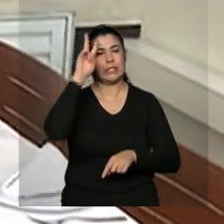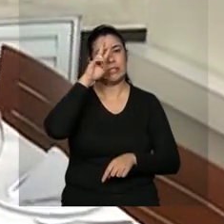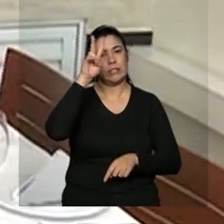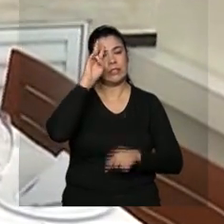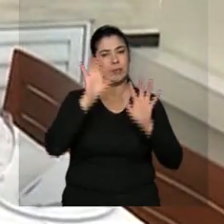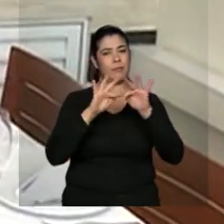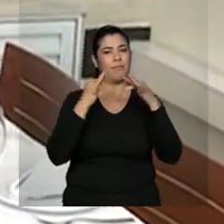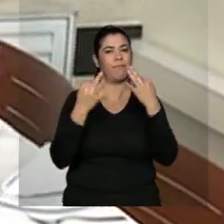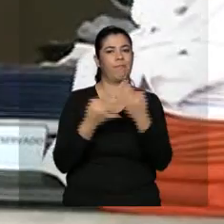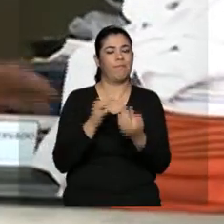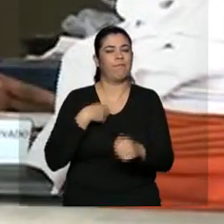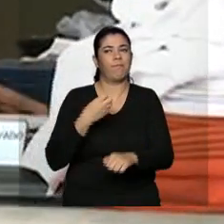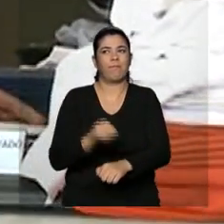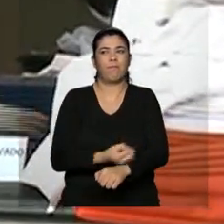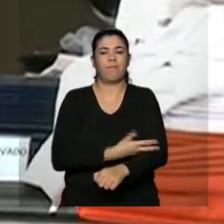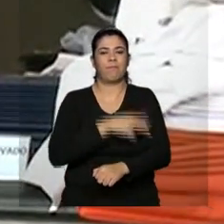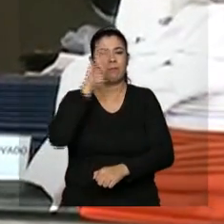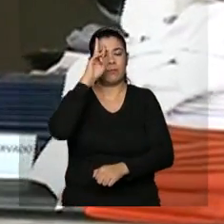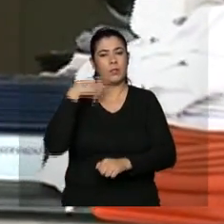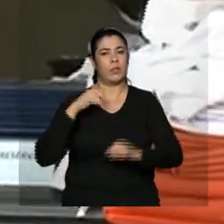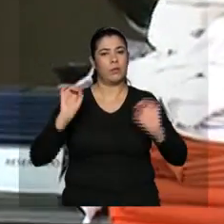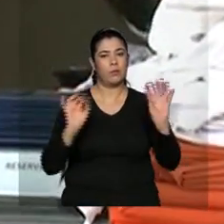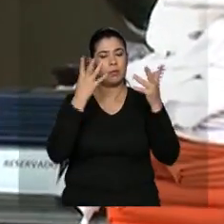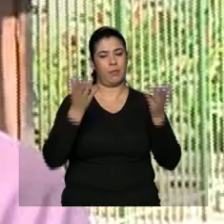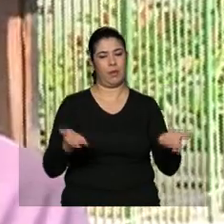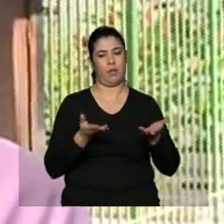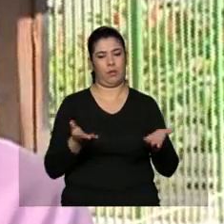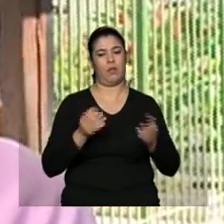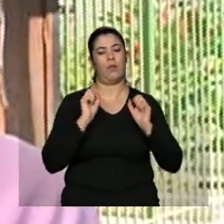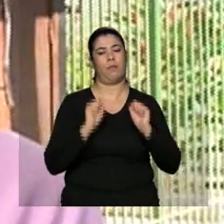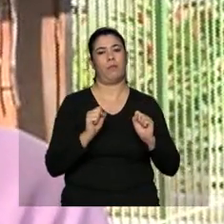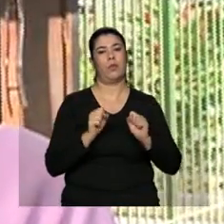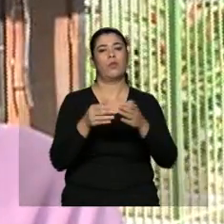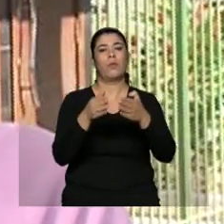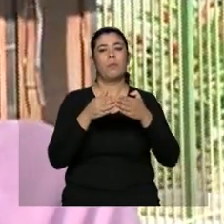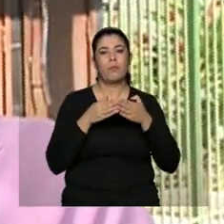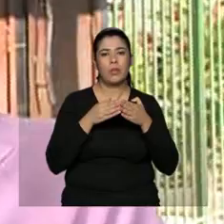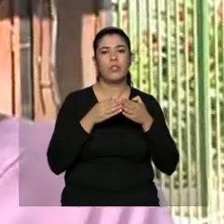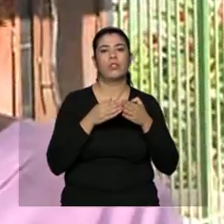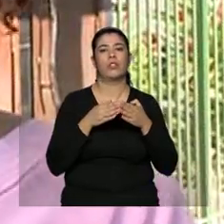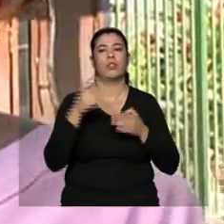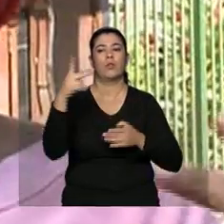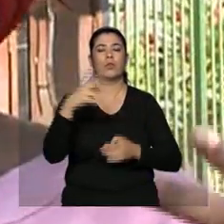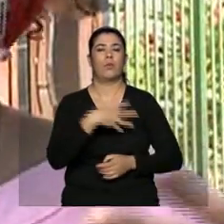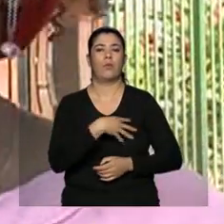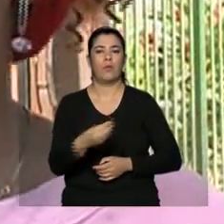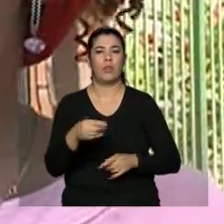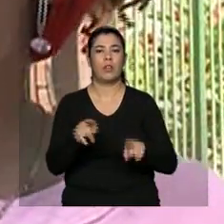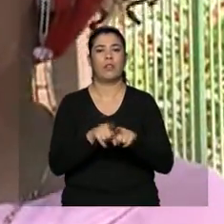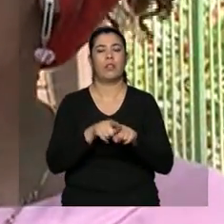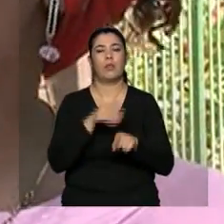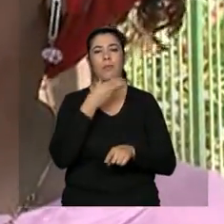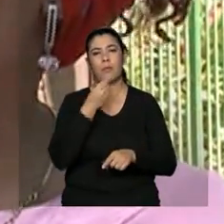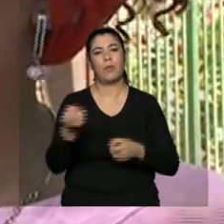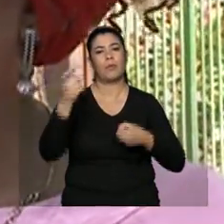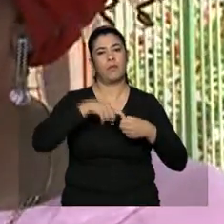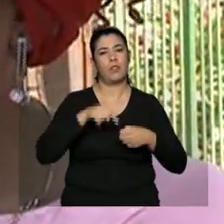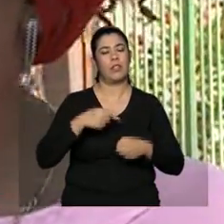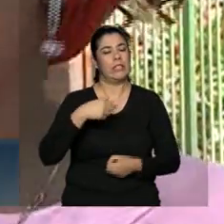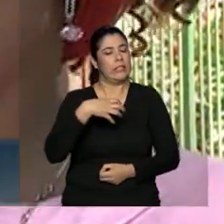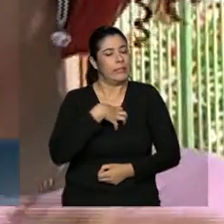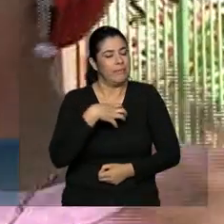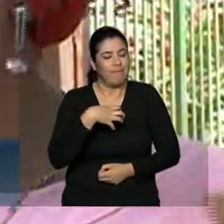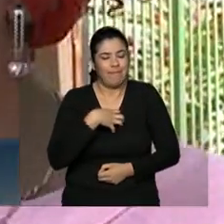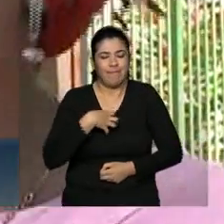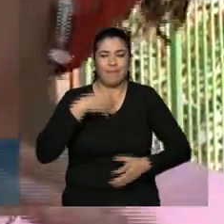teve que deixar para trás e comemora. Agora vai poder pedir a vinda dos filhos e do marido. Eu estou muito